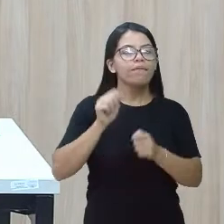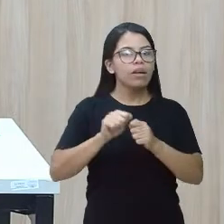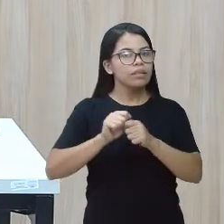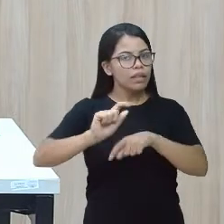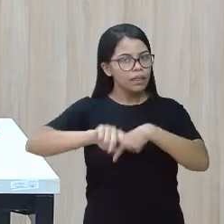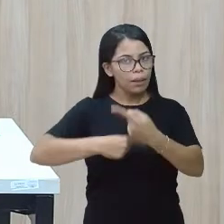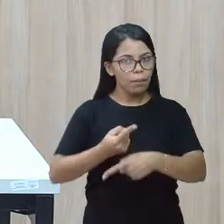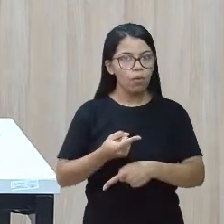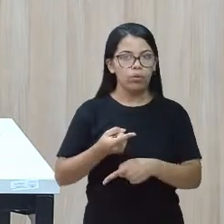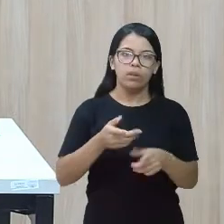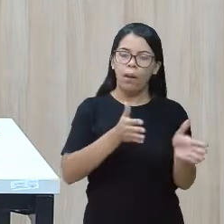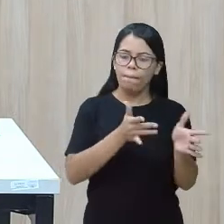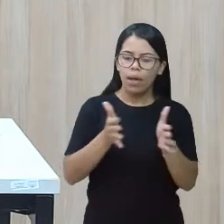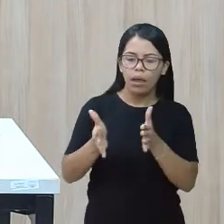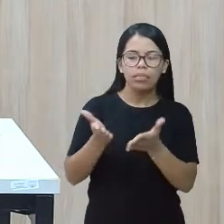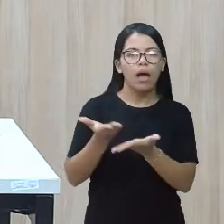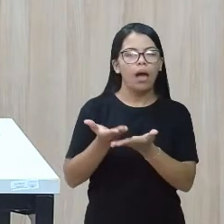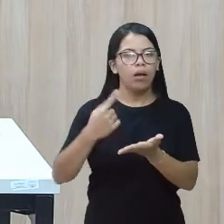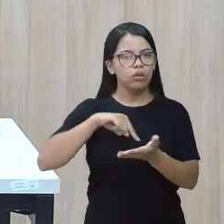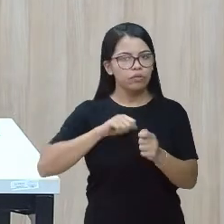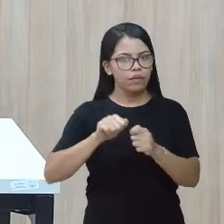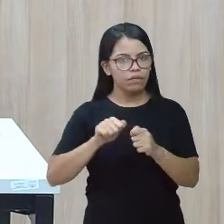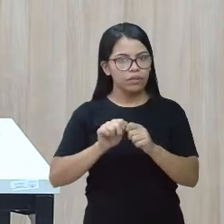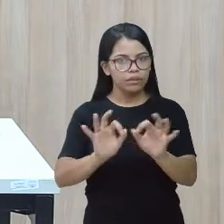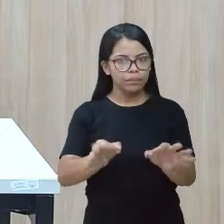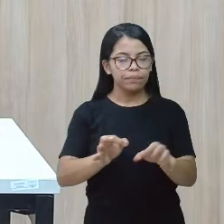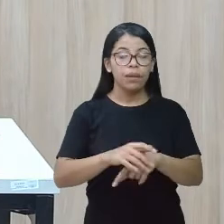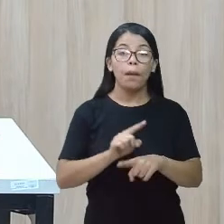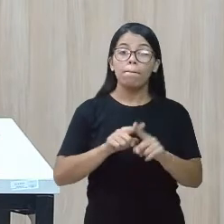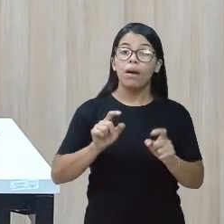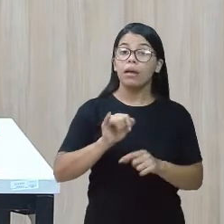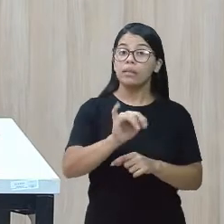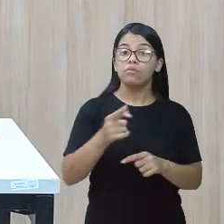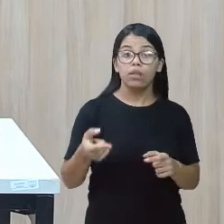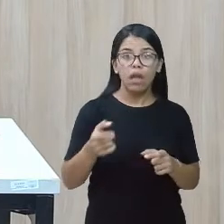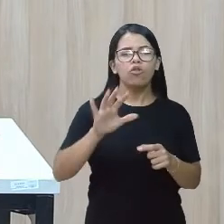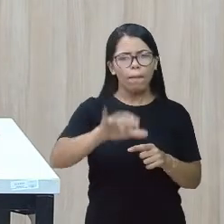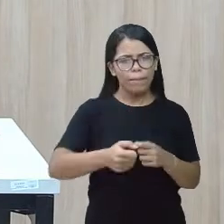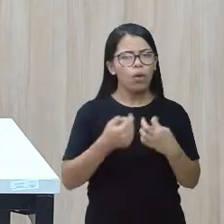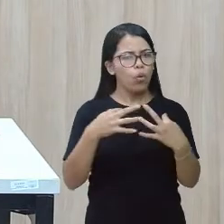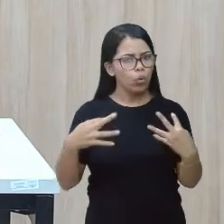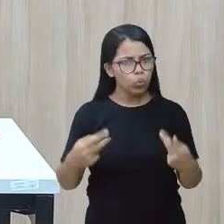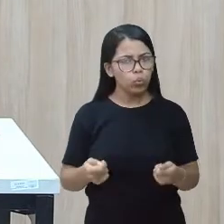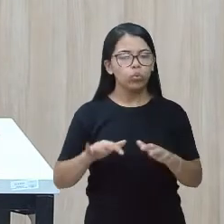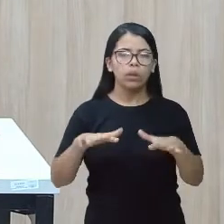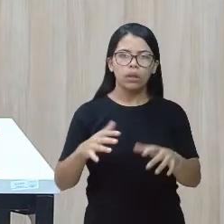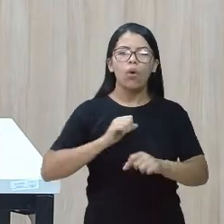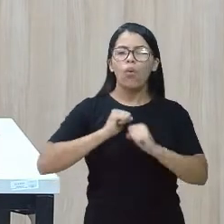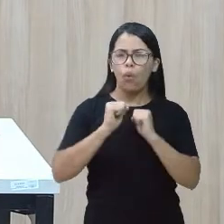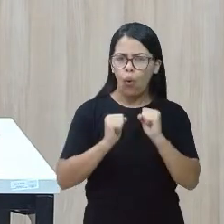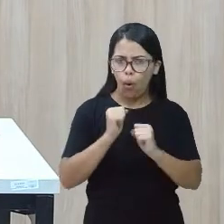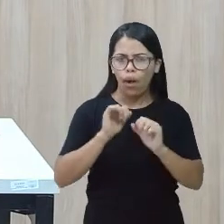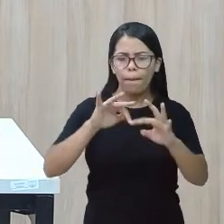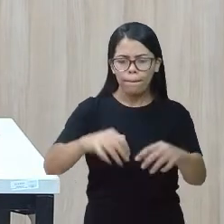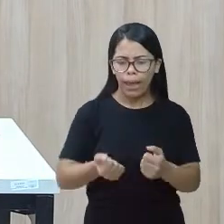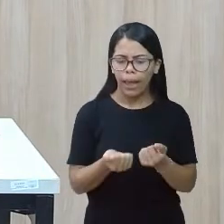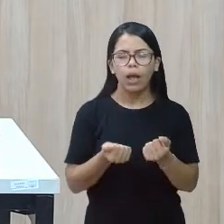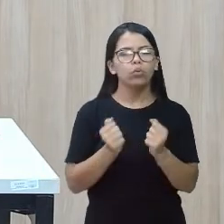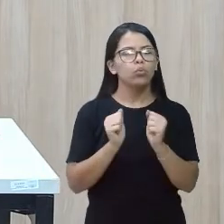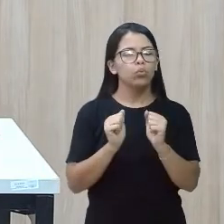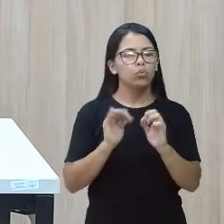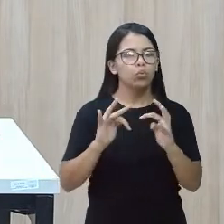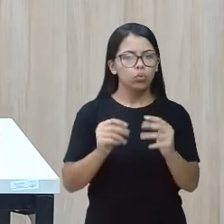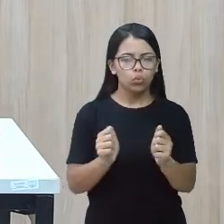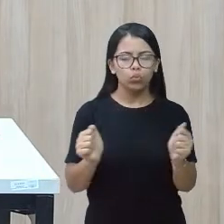No decorrer da aula, nós vamos fazer, tá certo? Mas se você juntou, corre aí, vai rapidinho pegar e deixa bem pertinho,